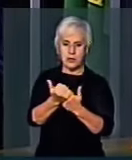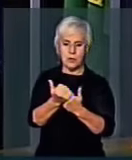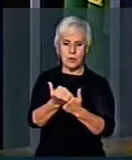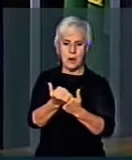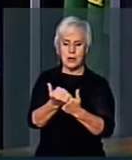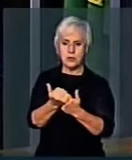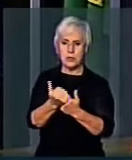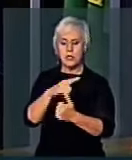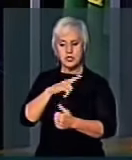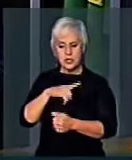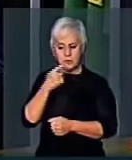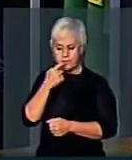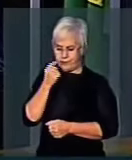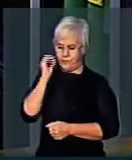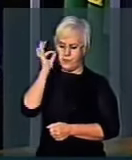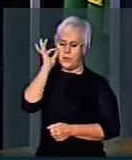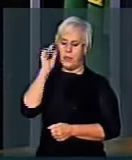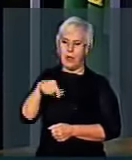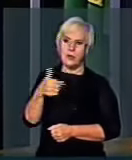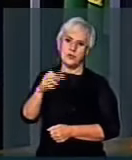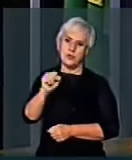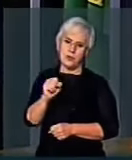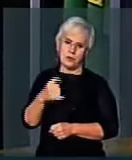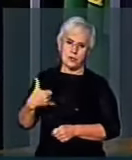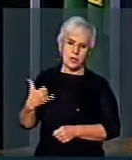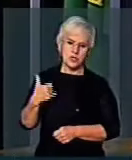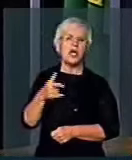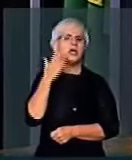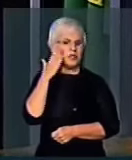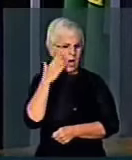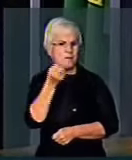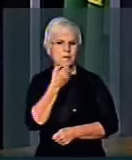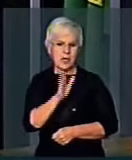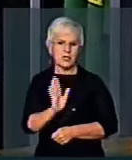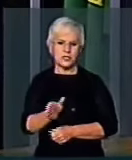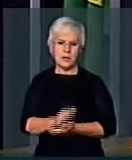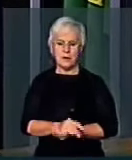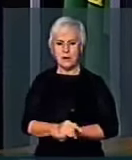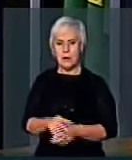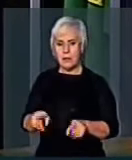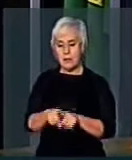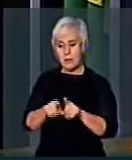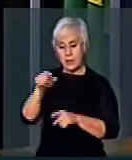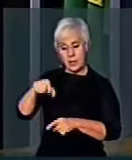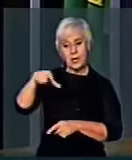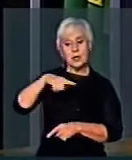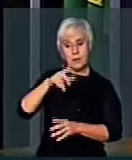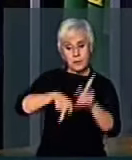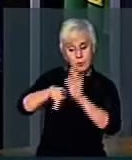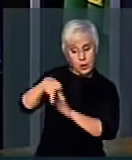havia recém-completado 18 anos. Então ele sabia muito bem o que estava fazendo. Ele apenas não votou, foi